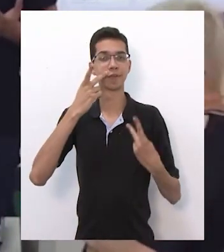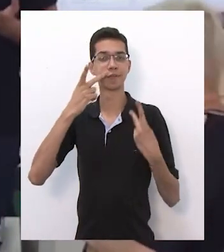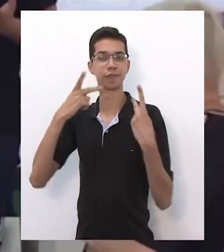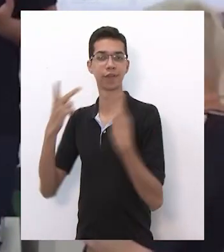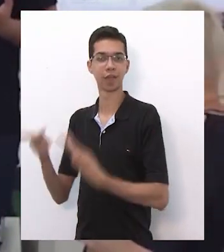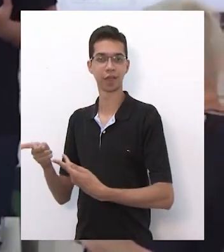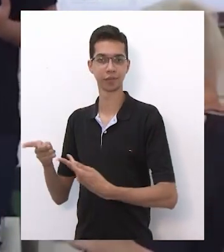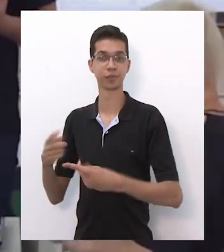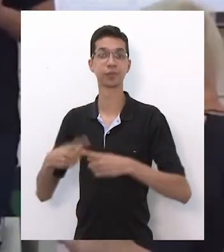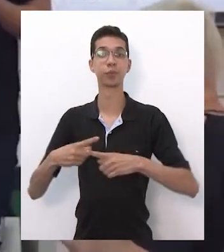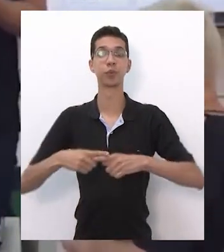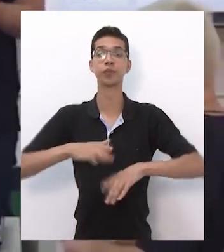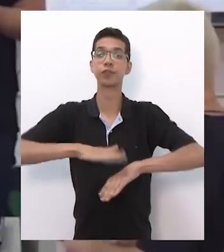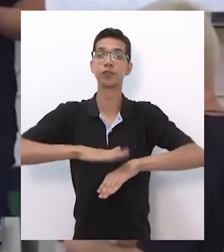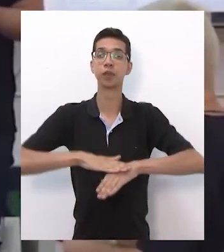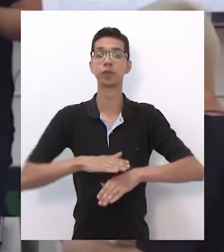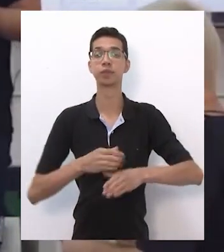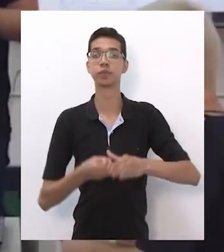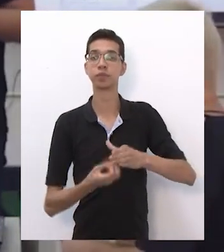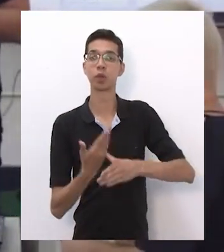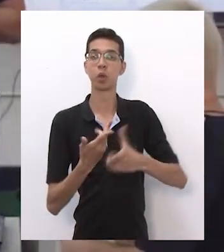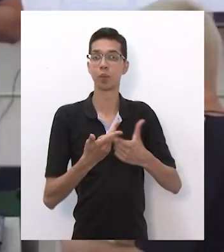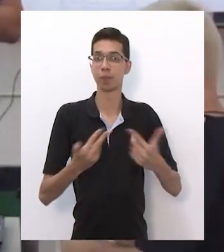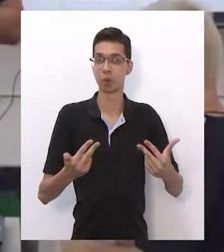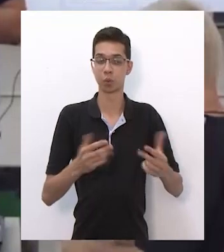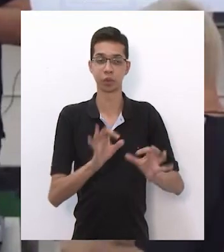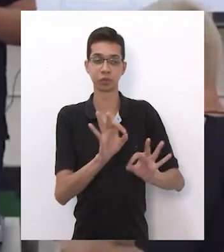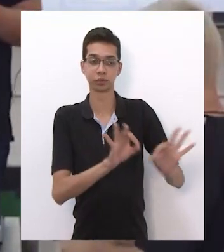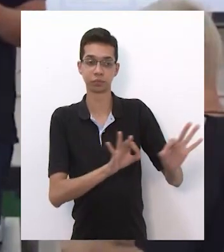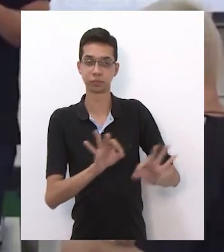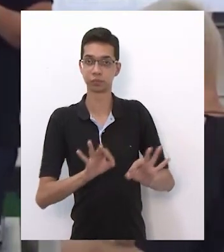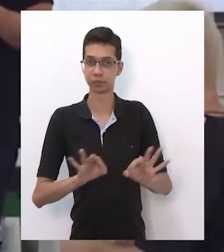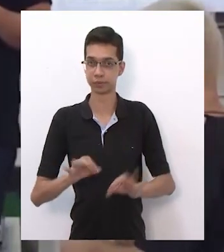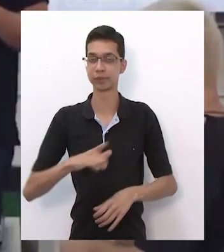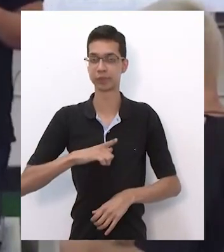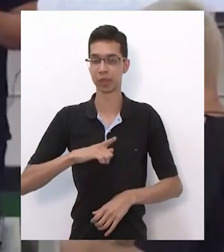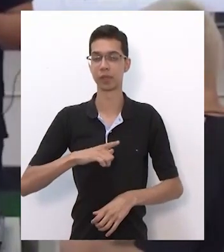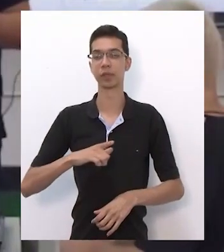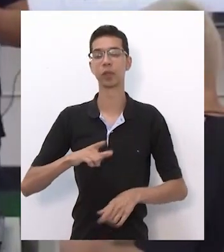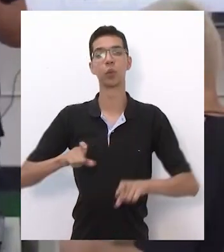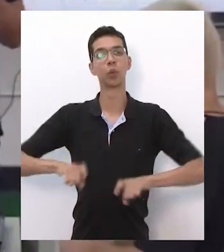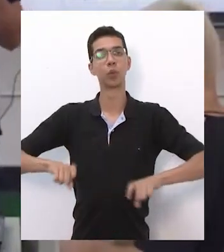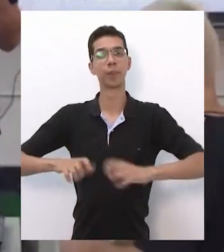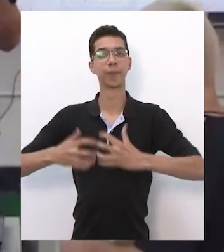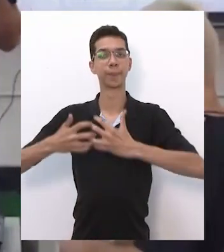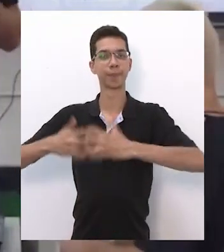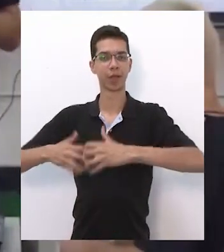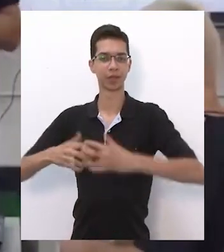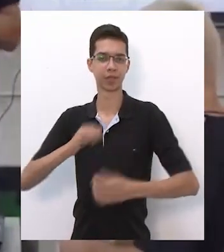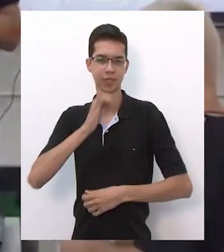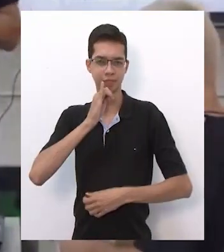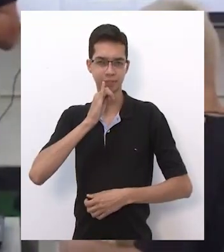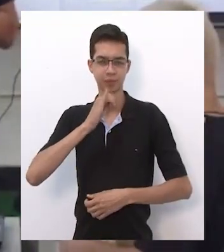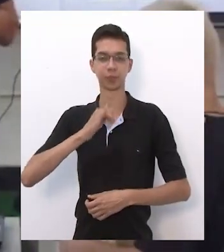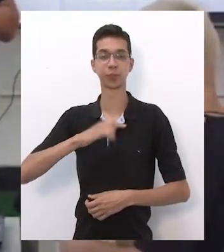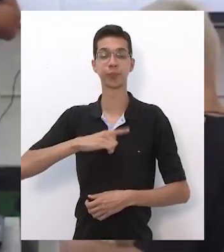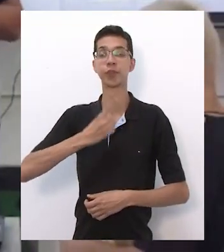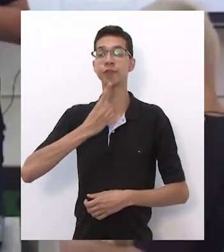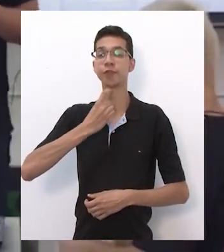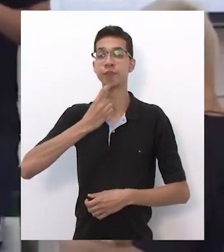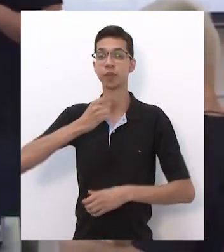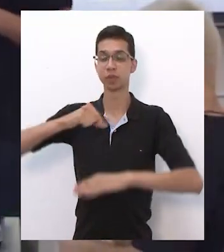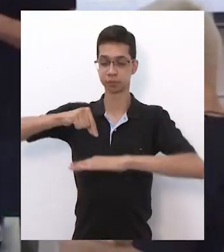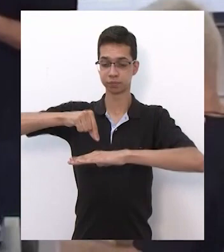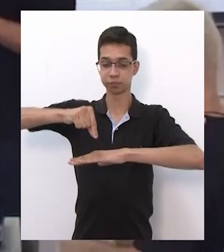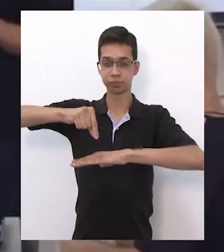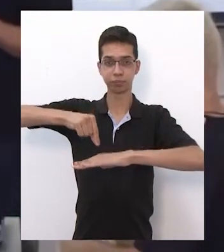físico que vai ser construído a partir de uma máquina computadorizada, como a cortadora laser que nós temos naquele canto, ou